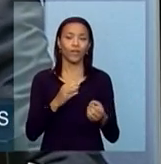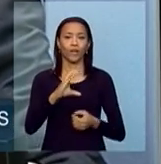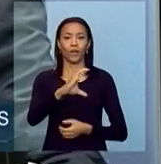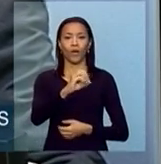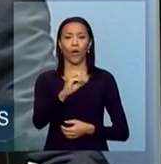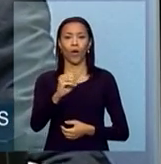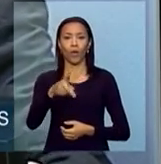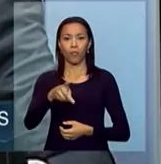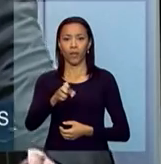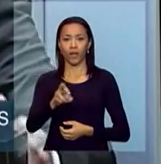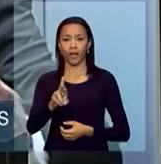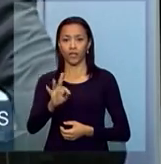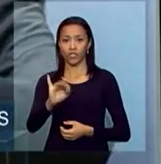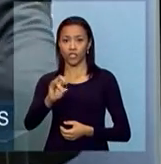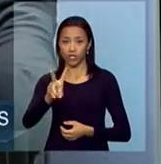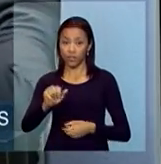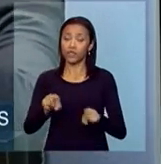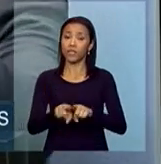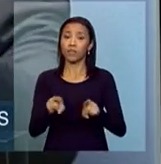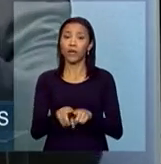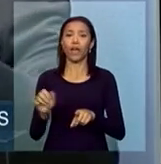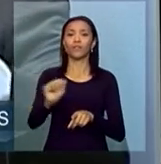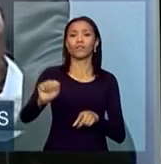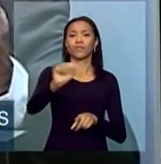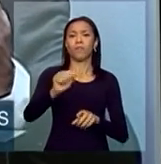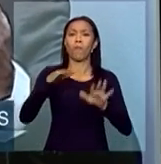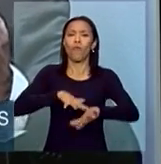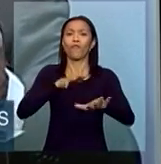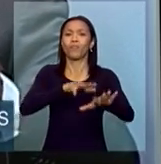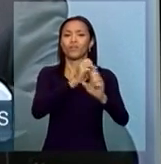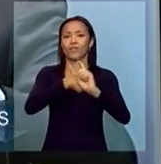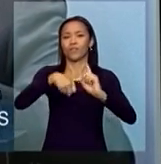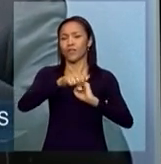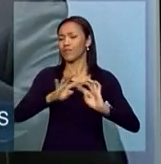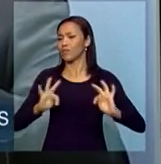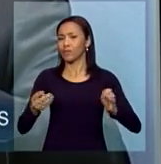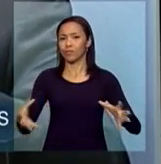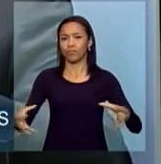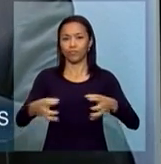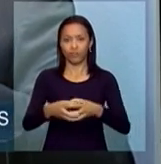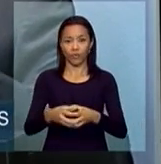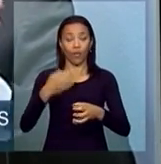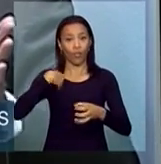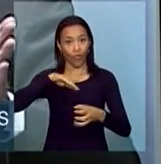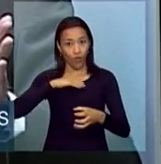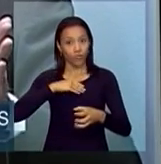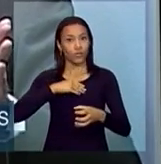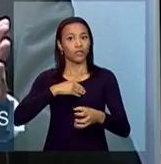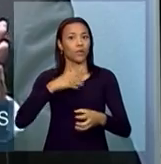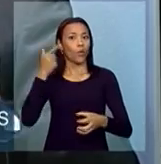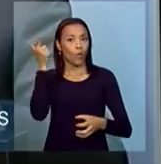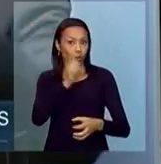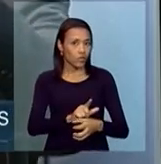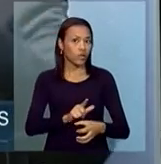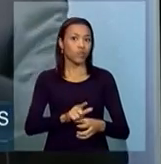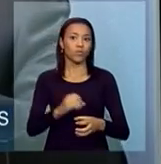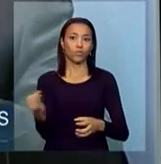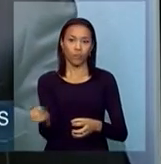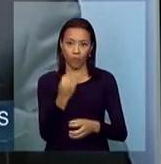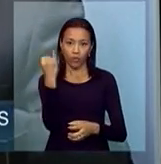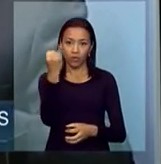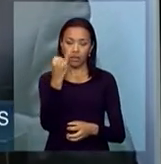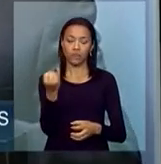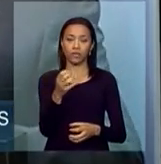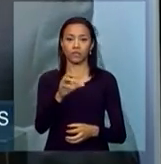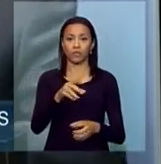movimentos sociais, nós executamos o maior plano safra da história do país. E tenho a ousadia de